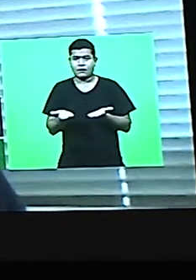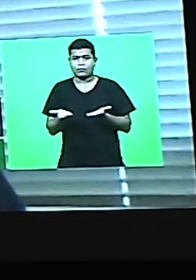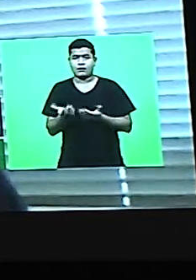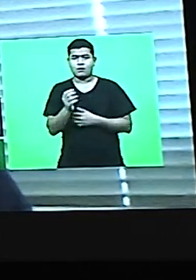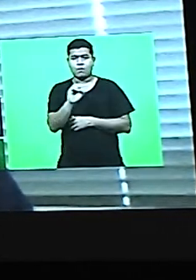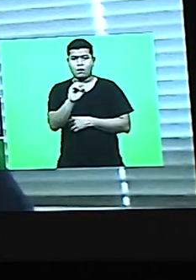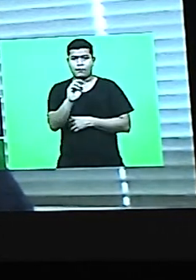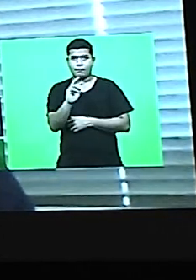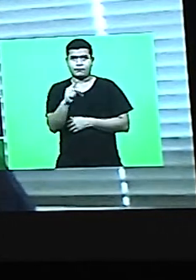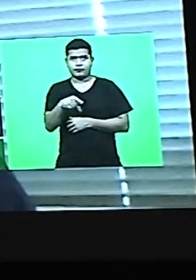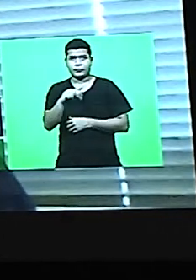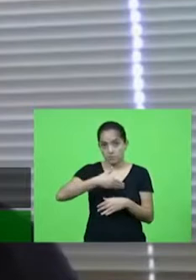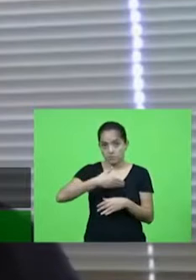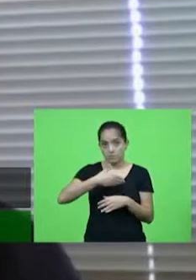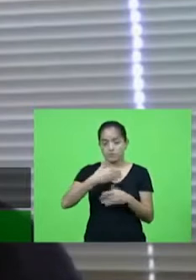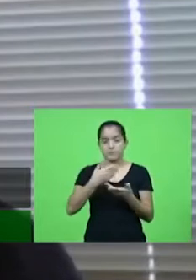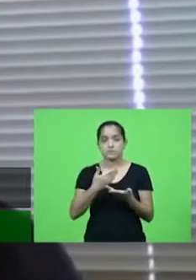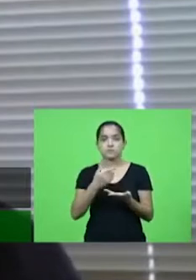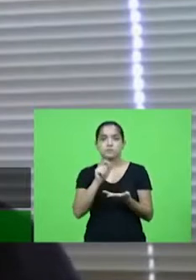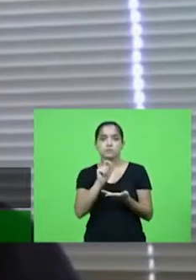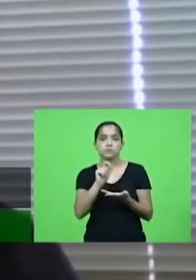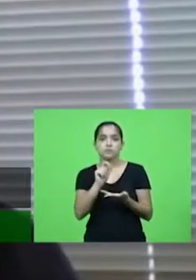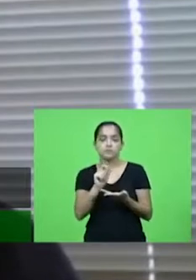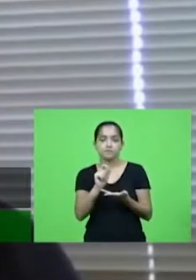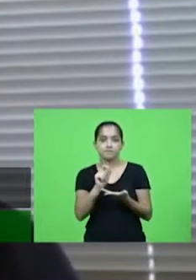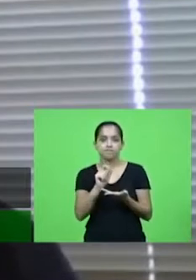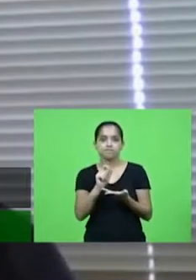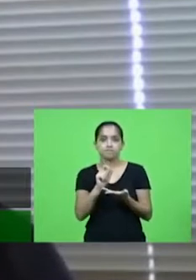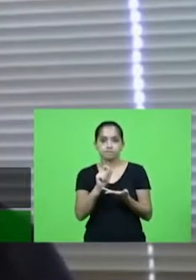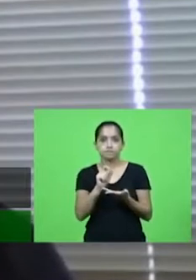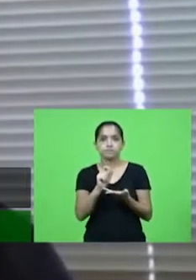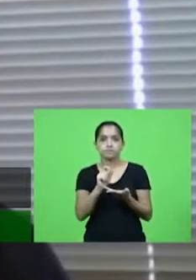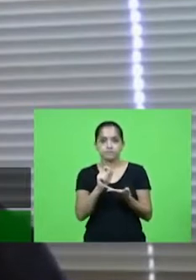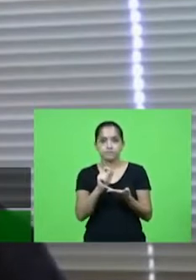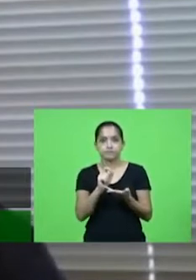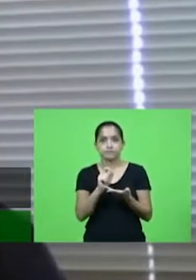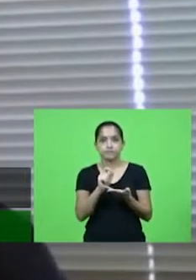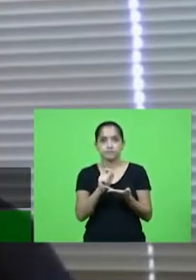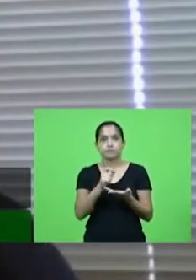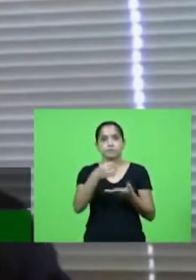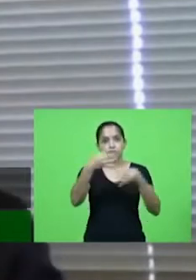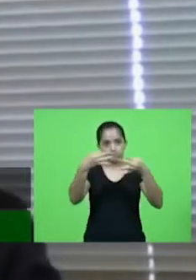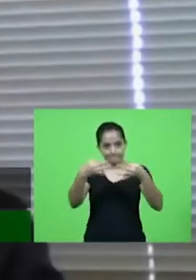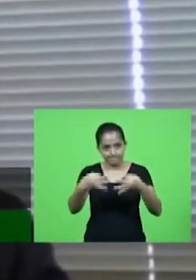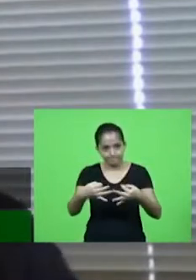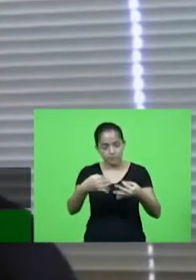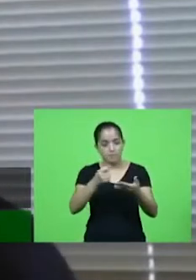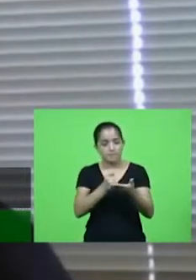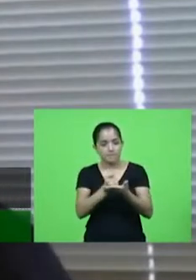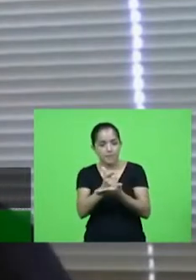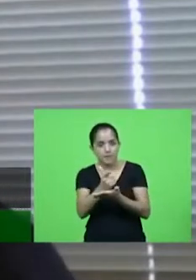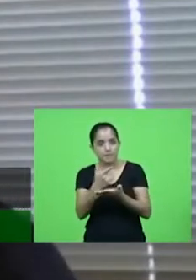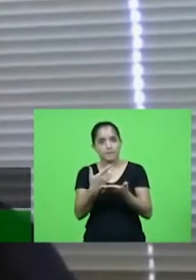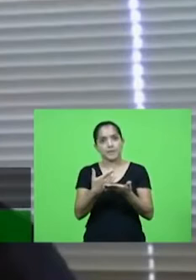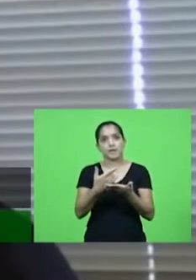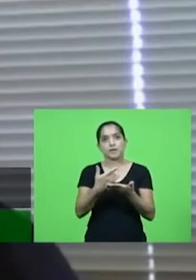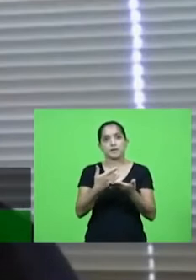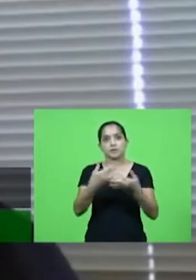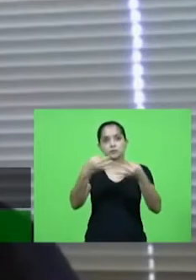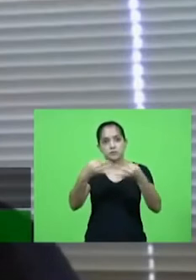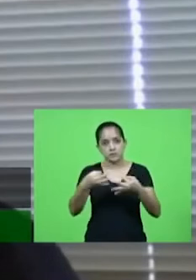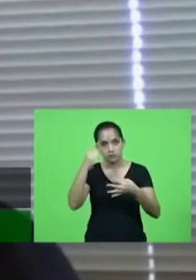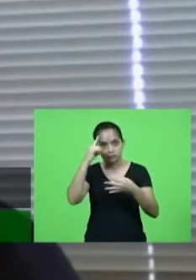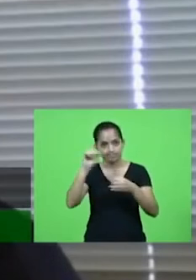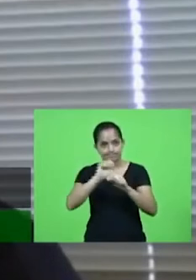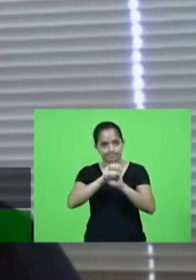fez todos os reajustes anuais da empresa buscar no Portal da